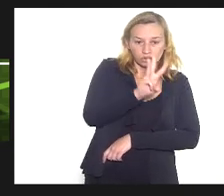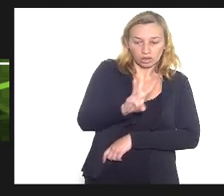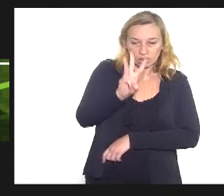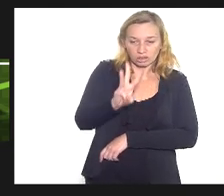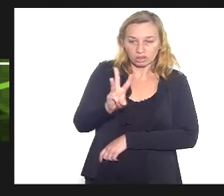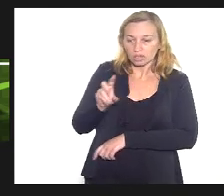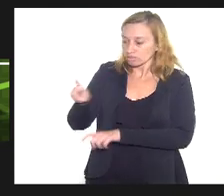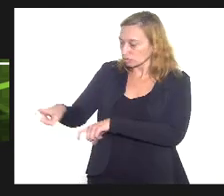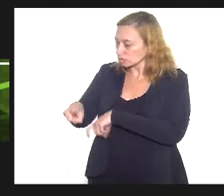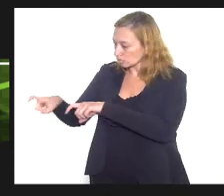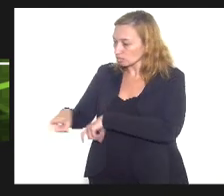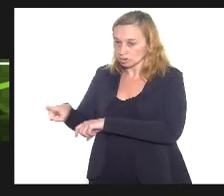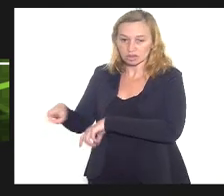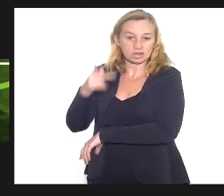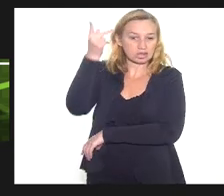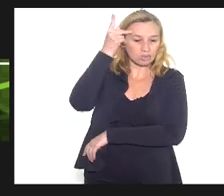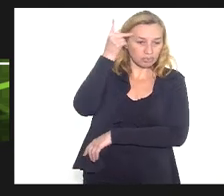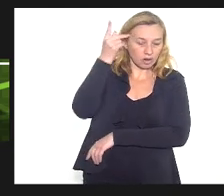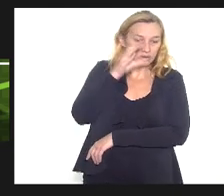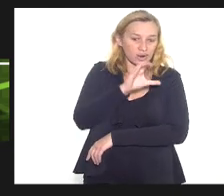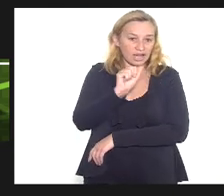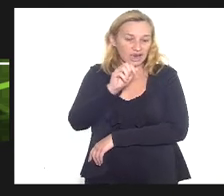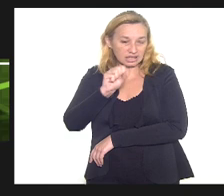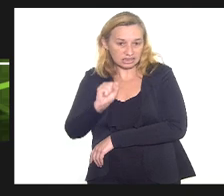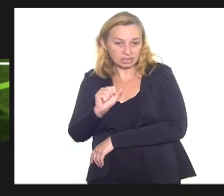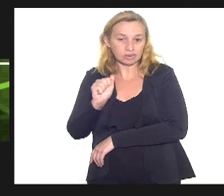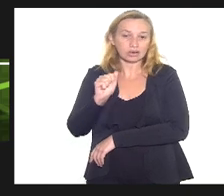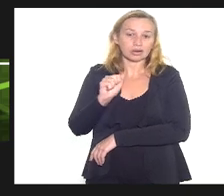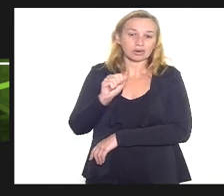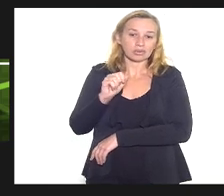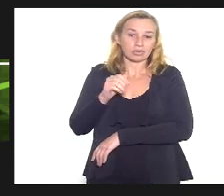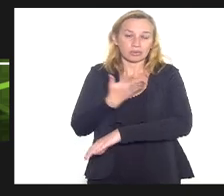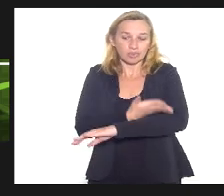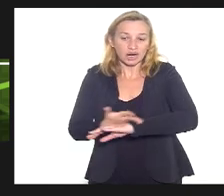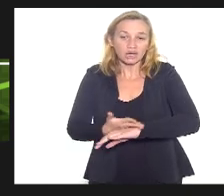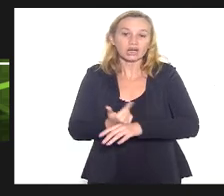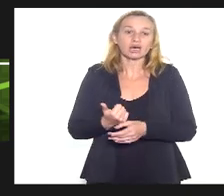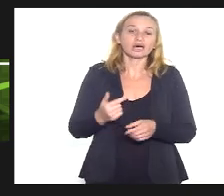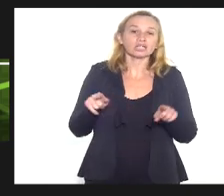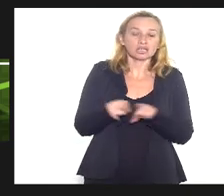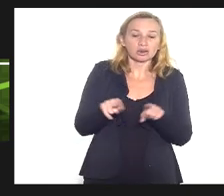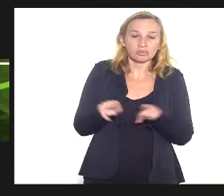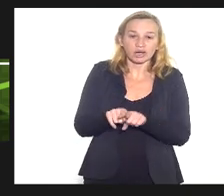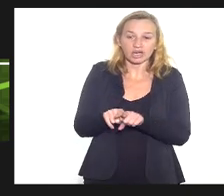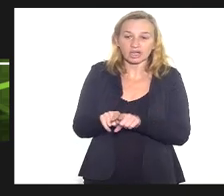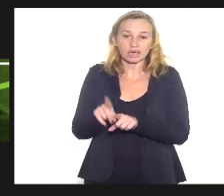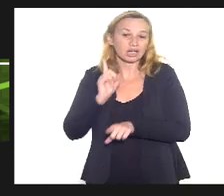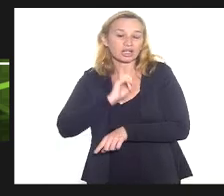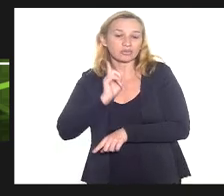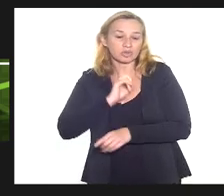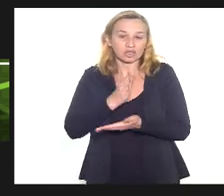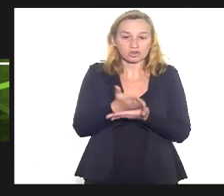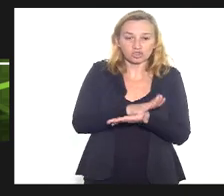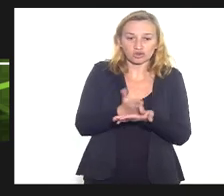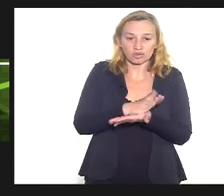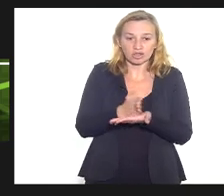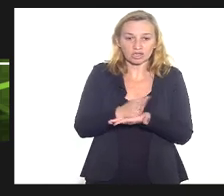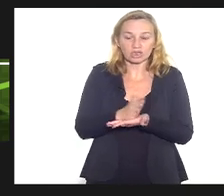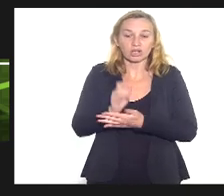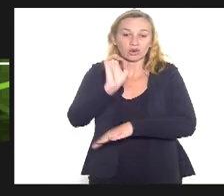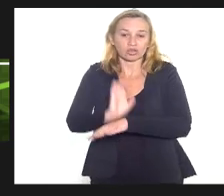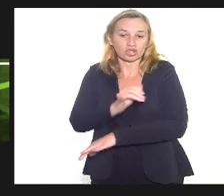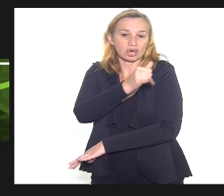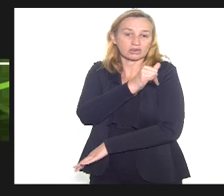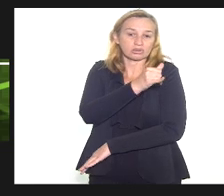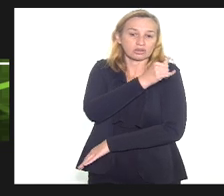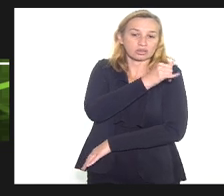Casa Branca. E um último site em Minas Gerais, divisa com o estado de São Paulo, na